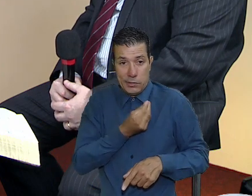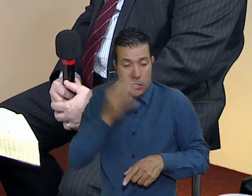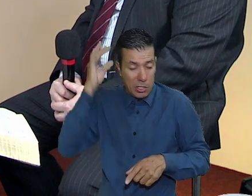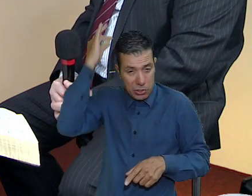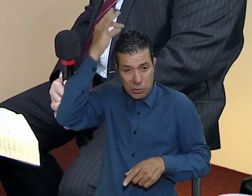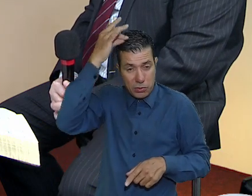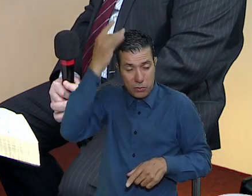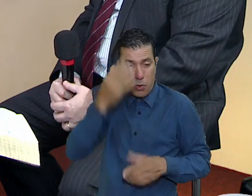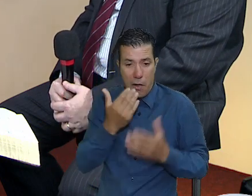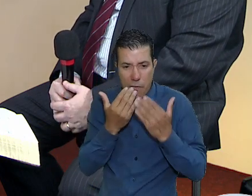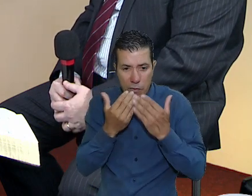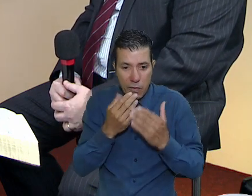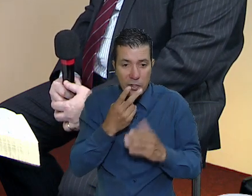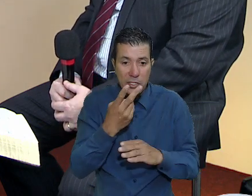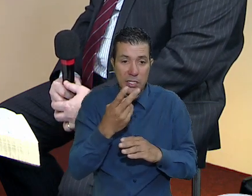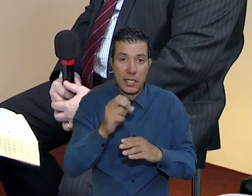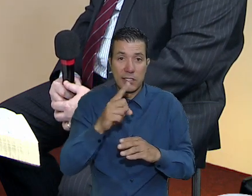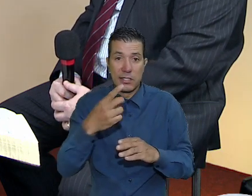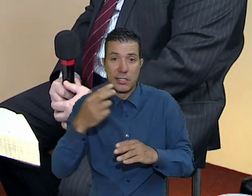313 até o ano